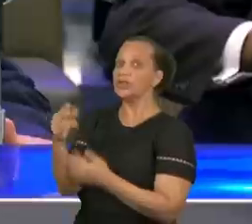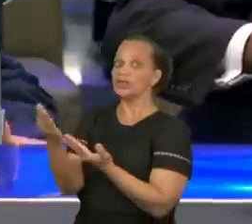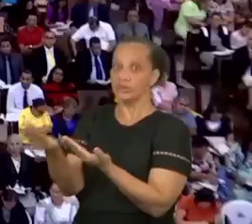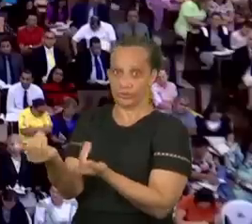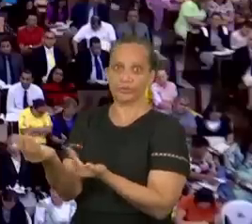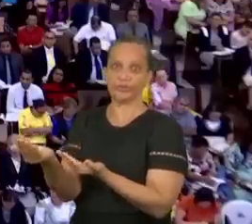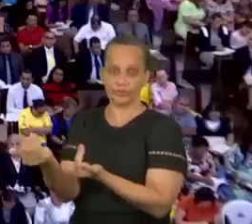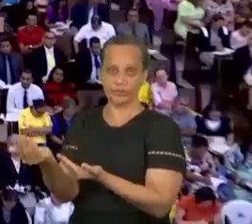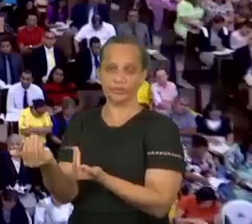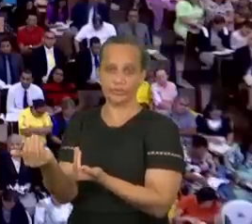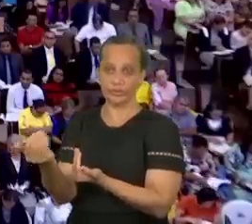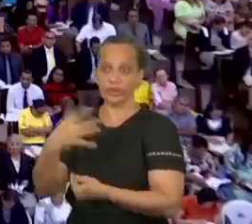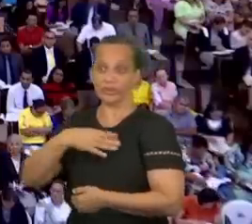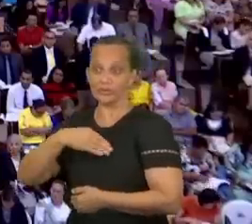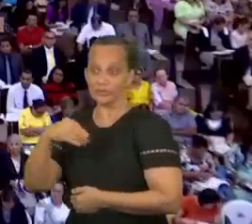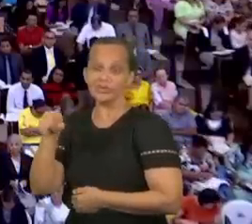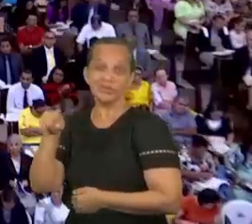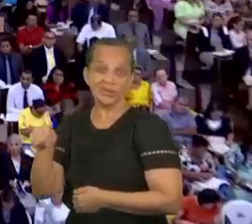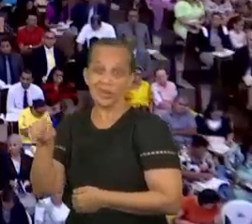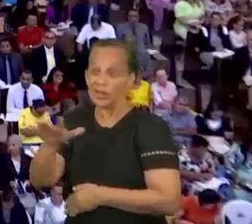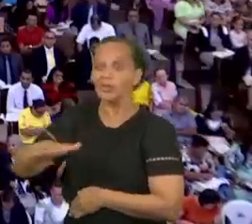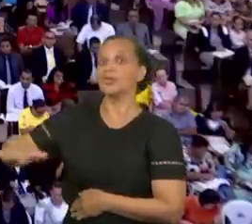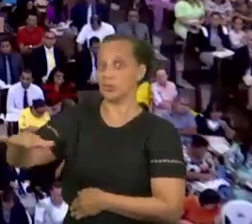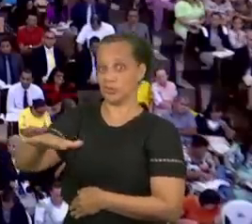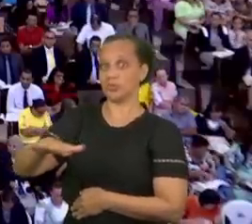as filhas da terra